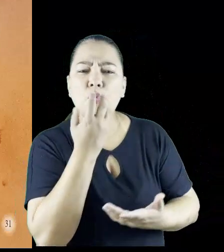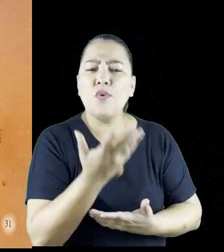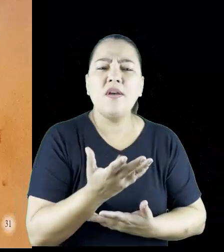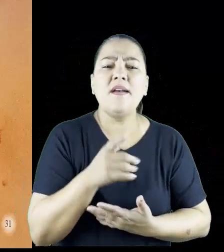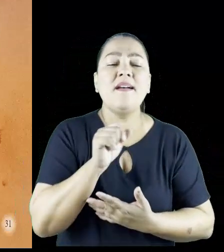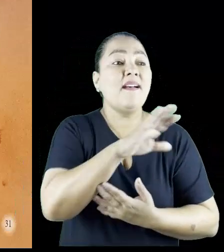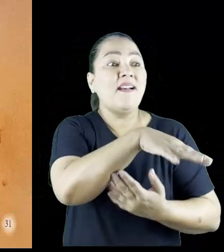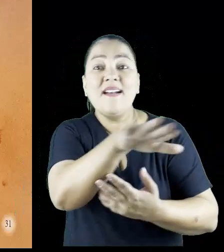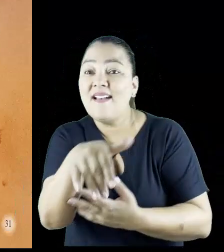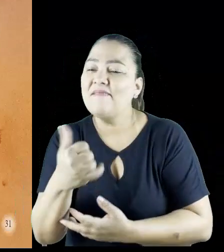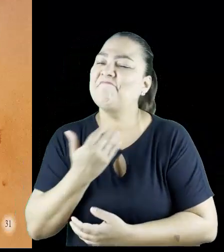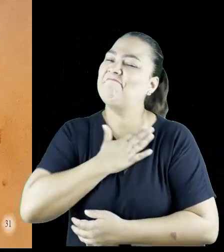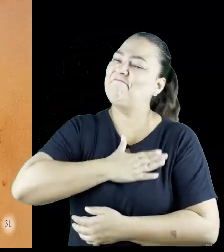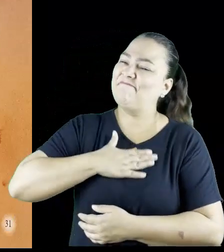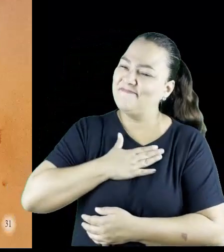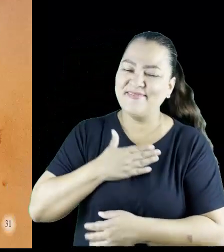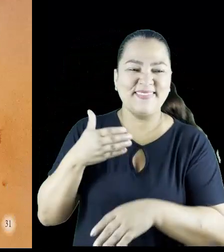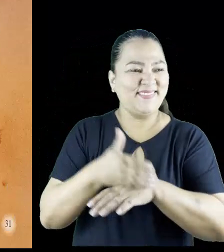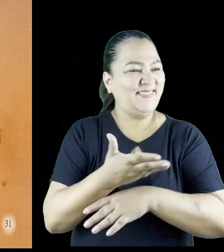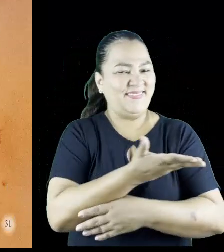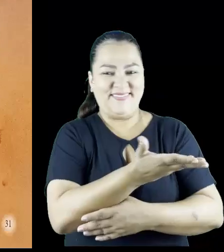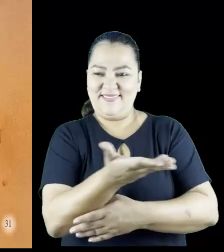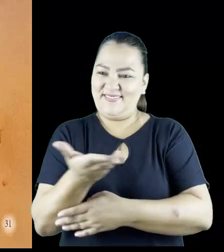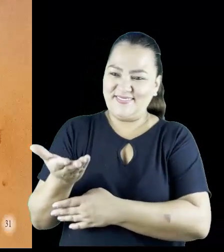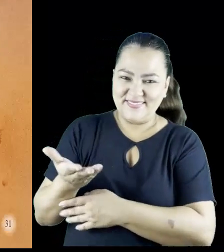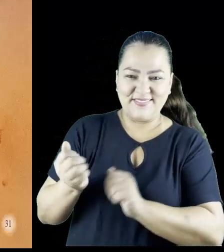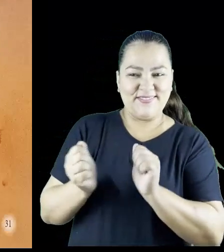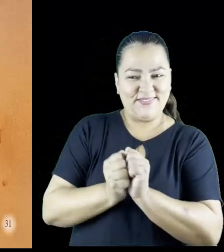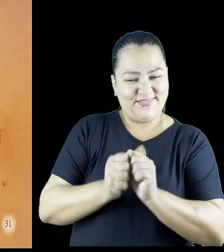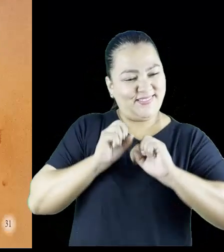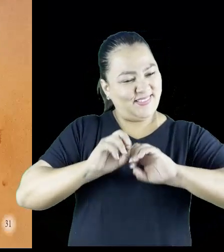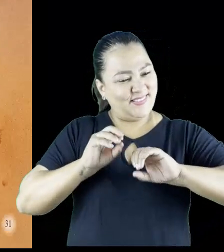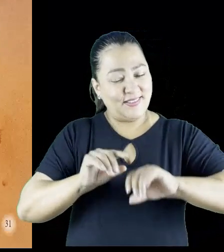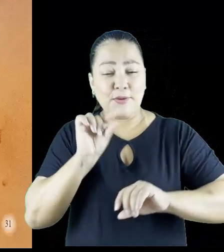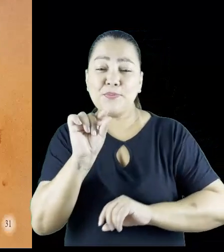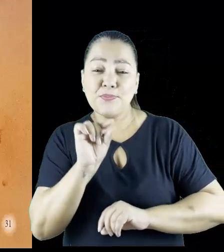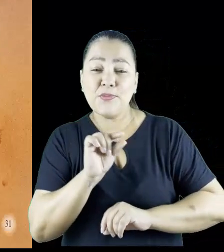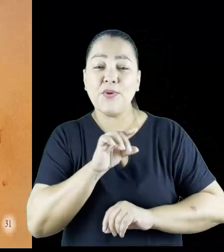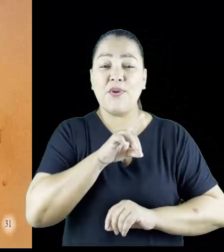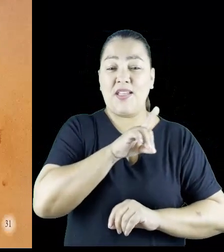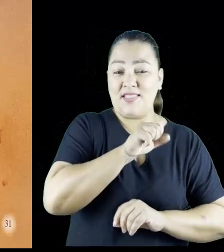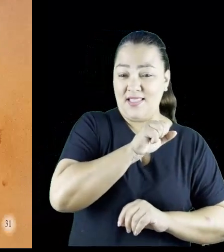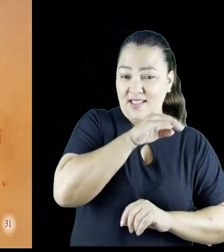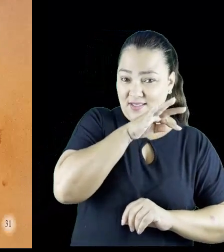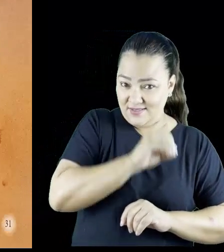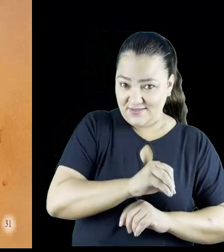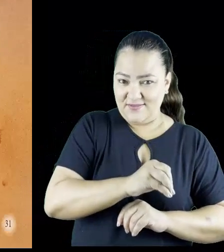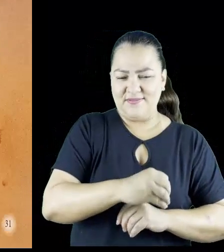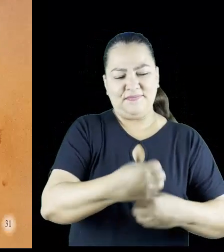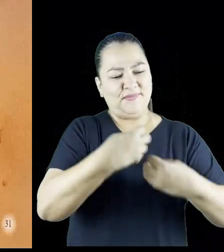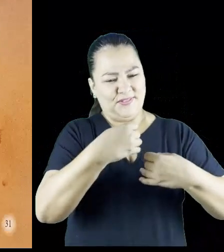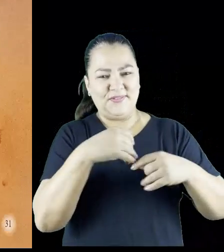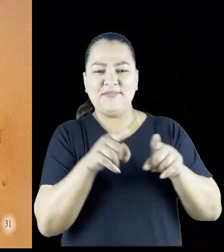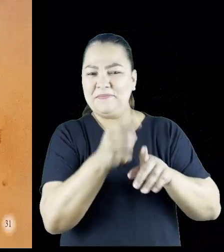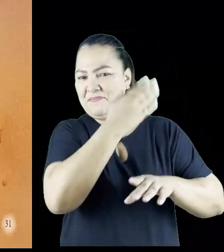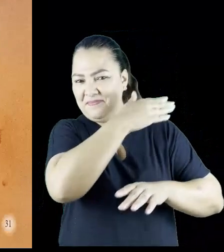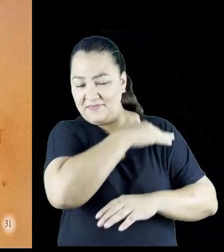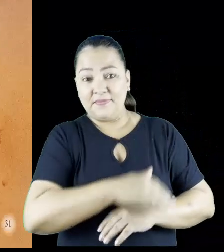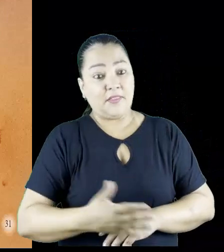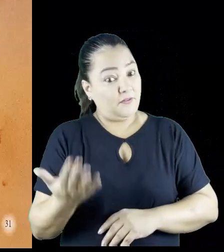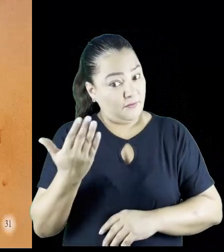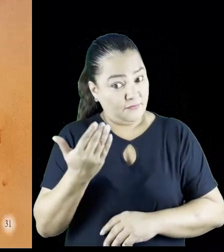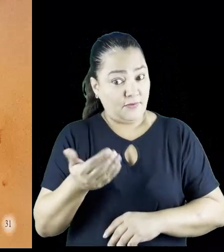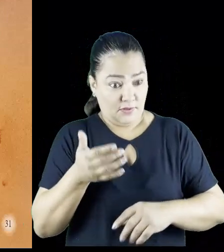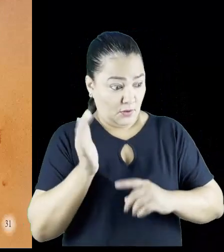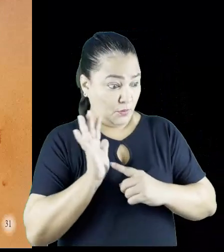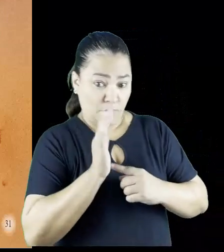falando. Criançada, é um prazer estar aqui com vocês e poder passar um pouquinho do que o seu Dato, o meu mentor, ensinou para mim. Venham